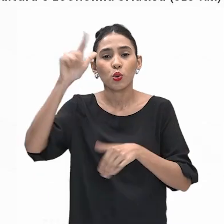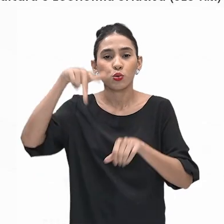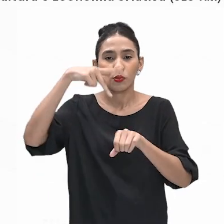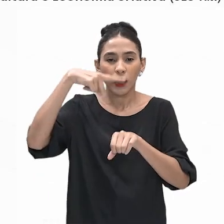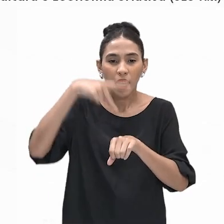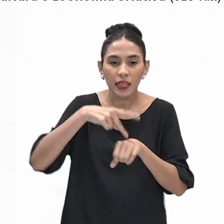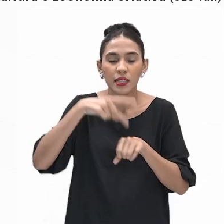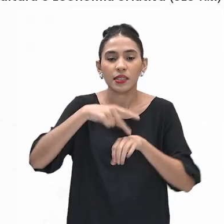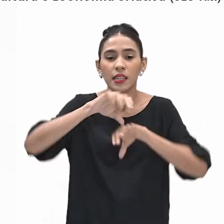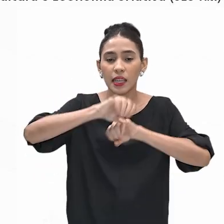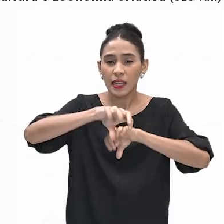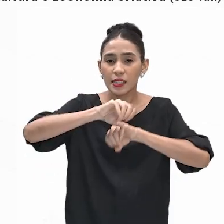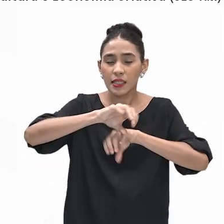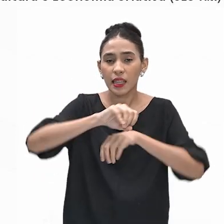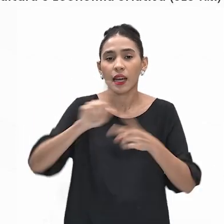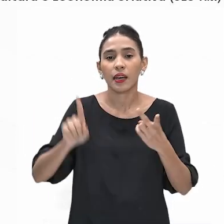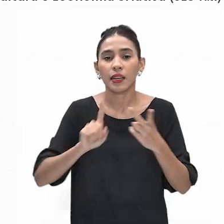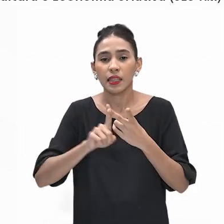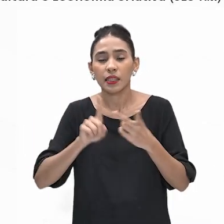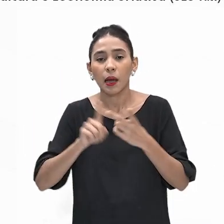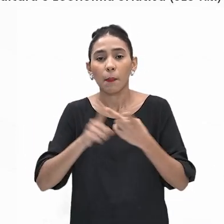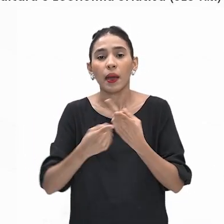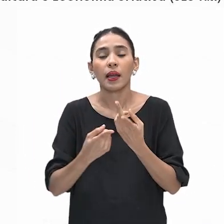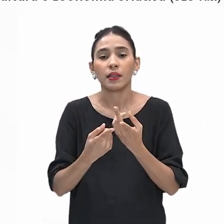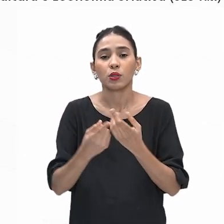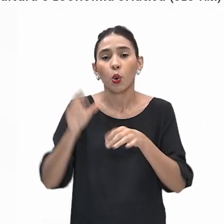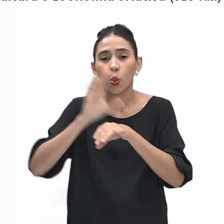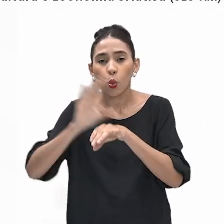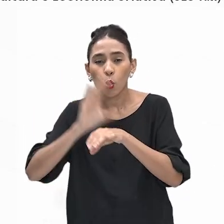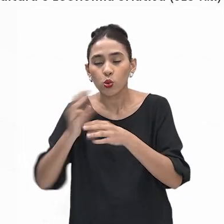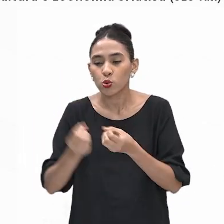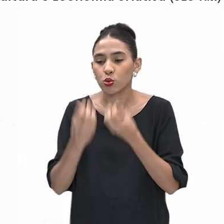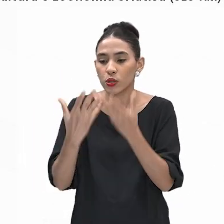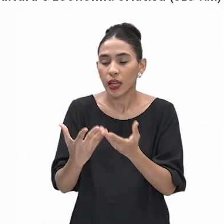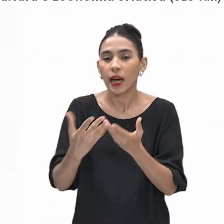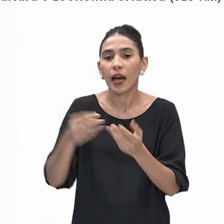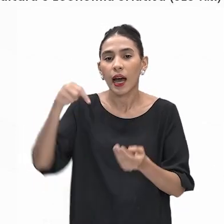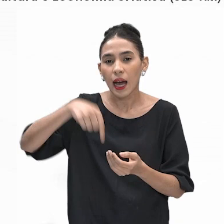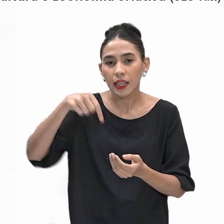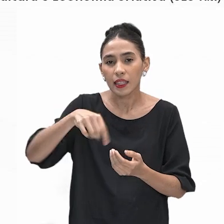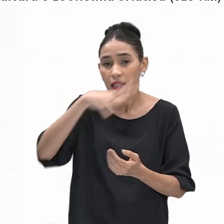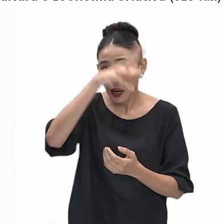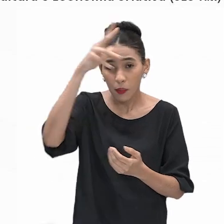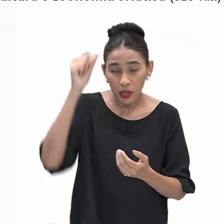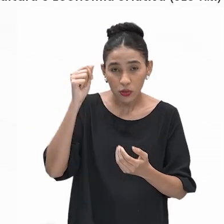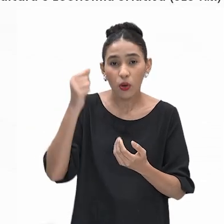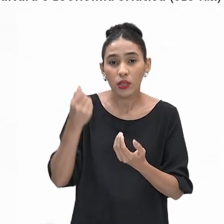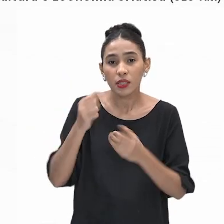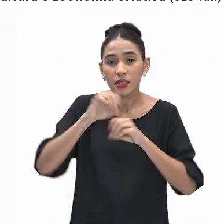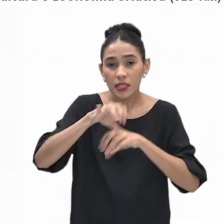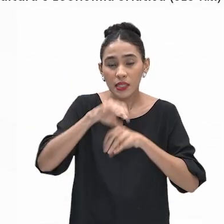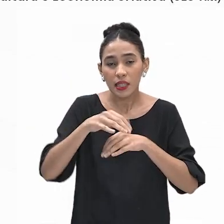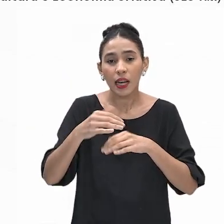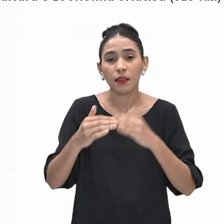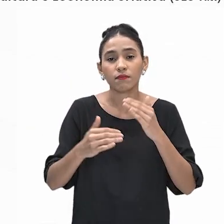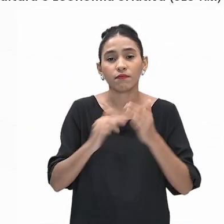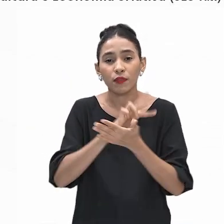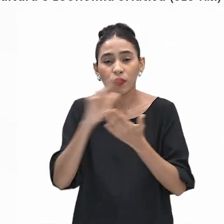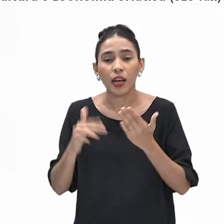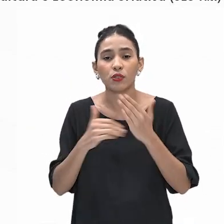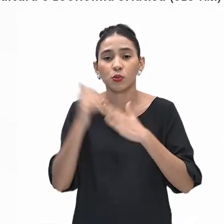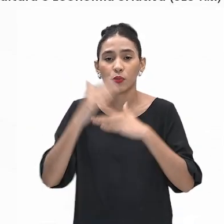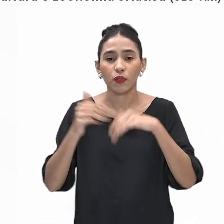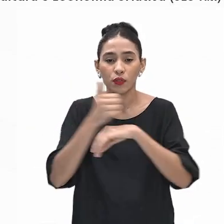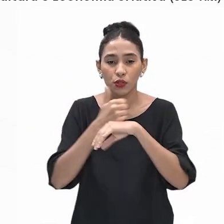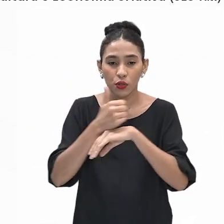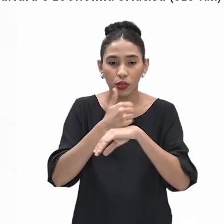e capacitar os artistas amazonenses, o que permitiu a realização de eventos internacionais, como o Festival